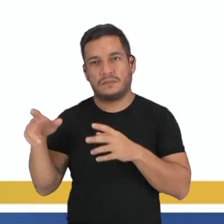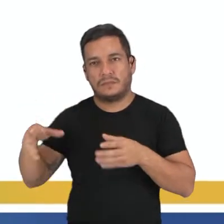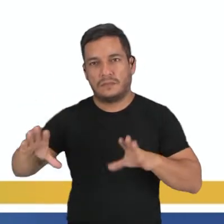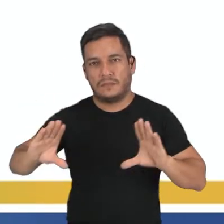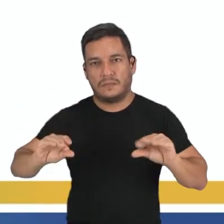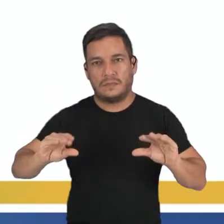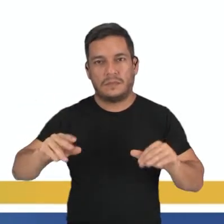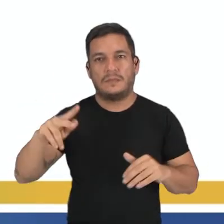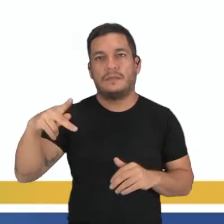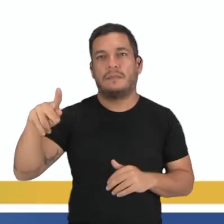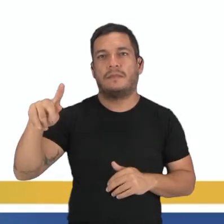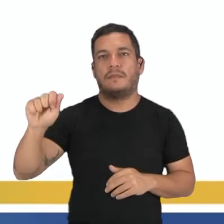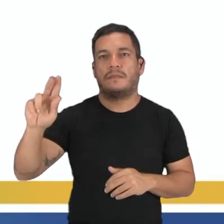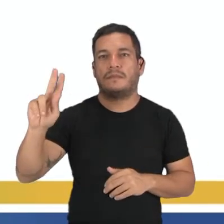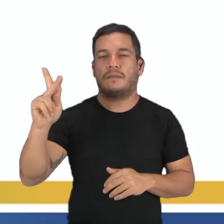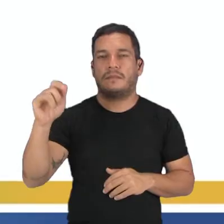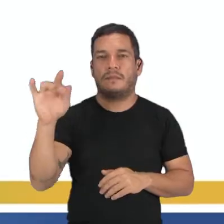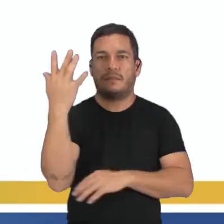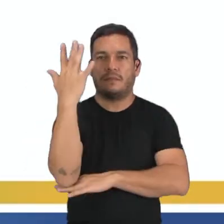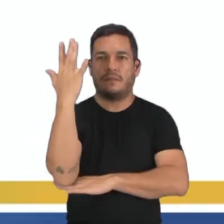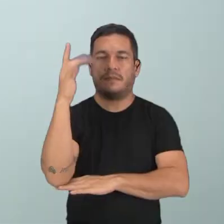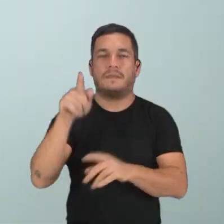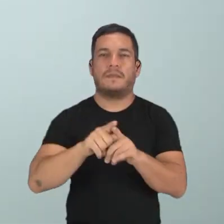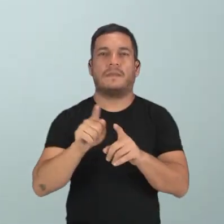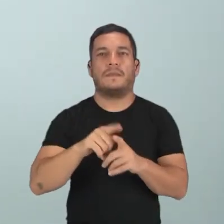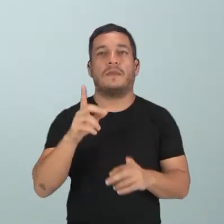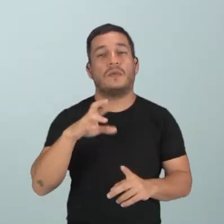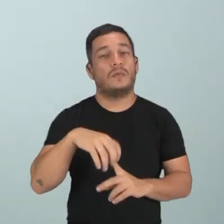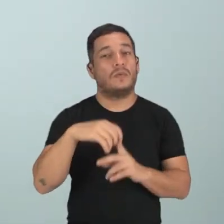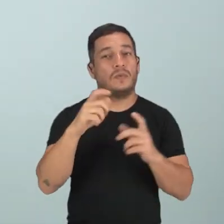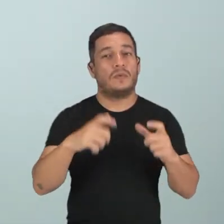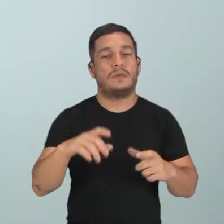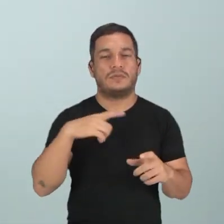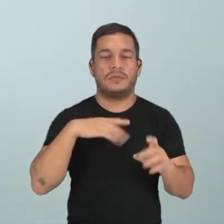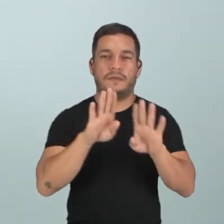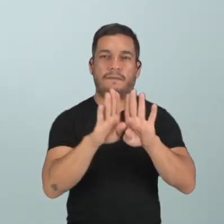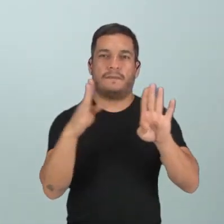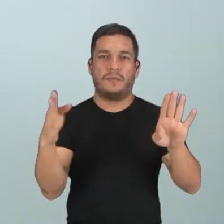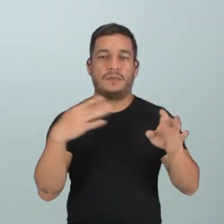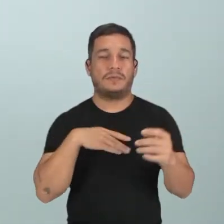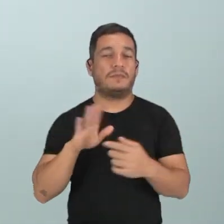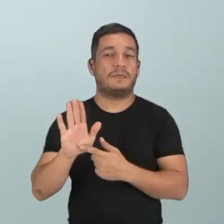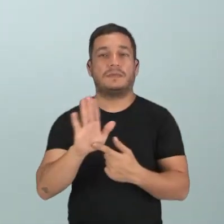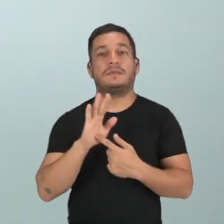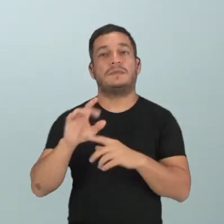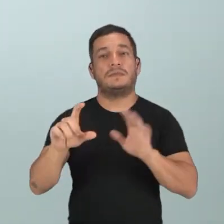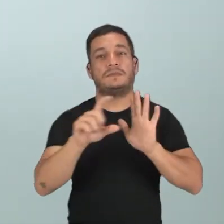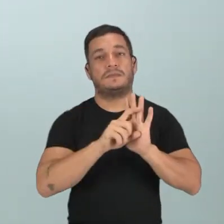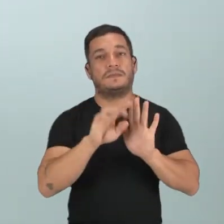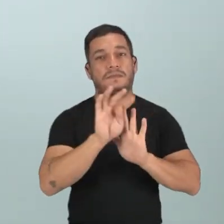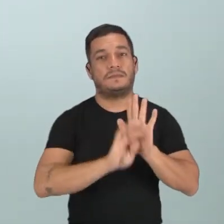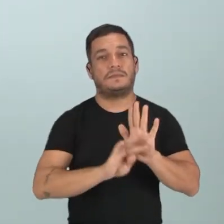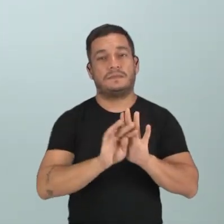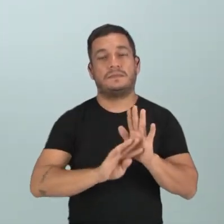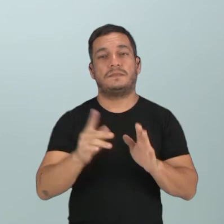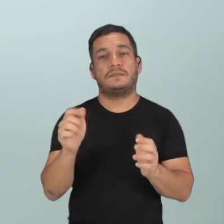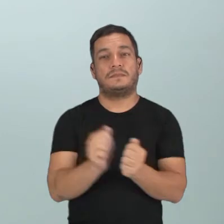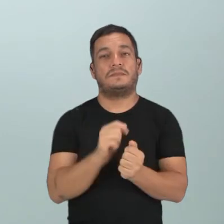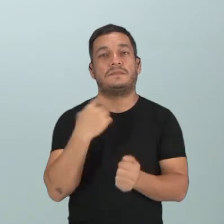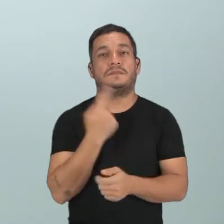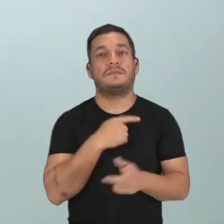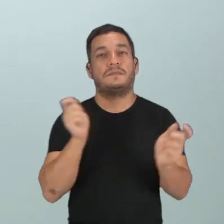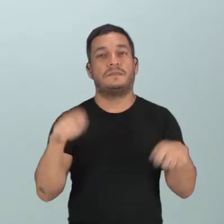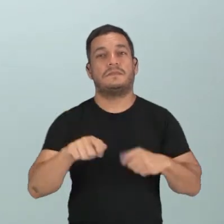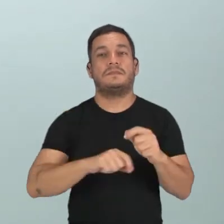única repartição que tinha porta Olha só eu trouxe um trecho desse texto para que